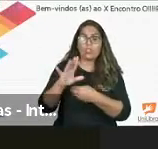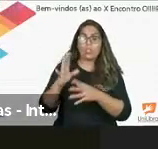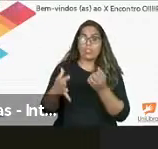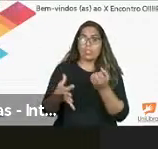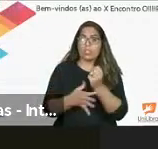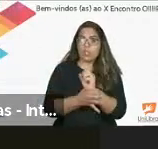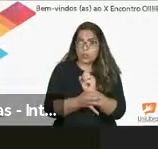segurança,